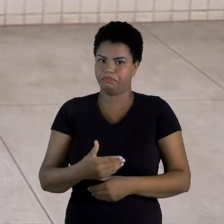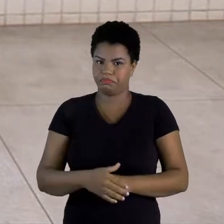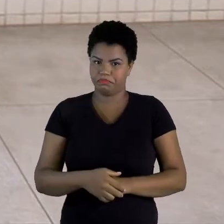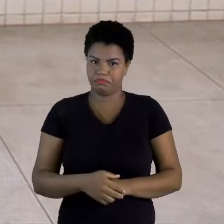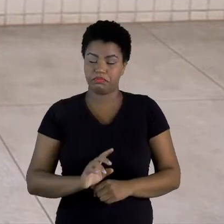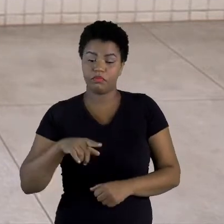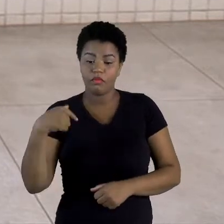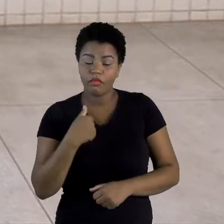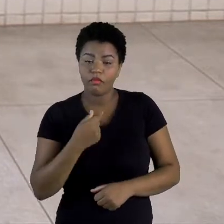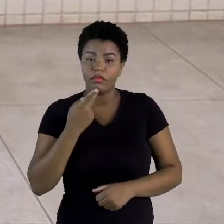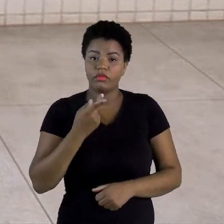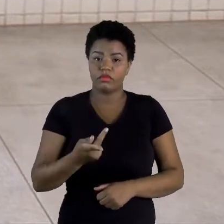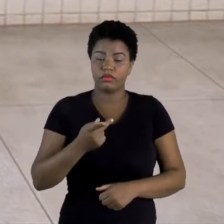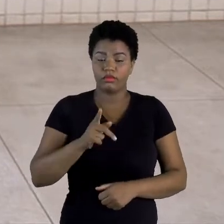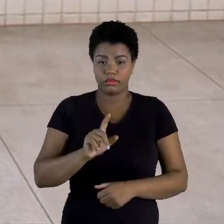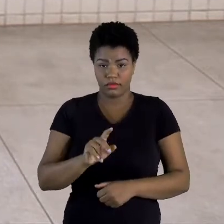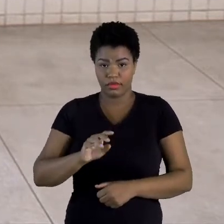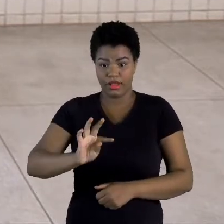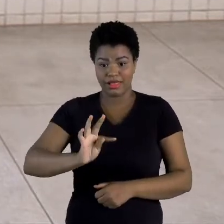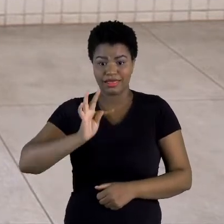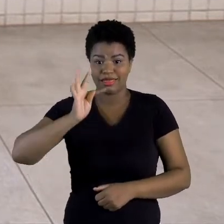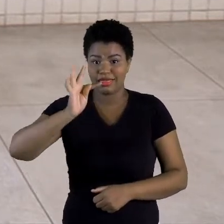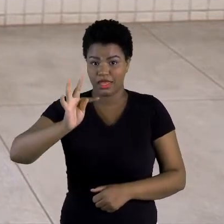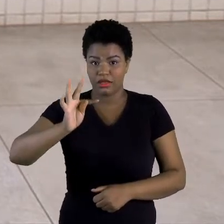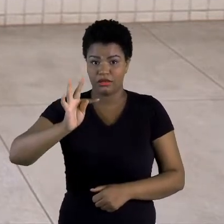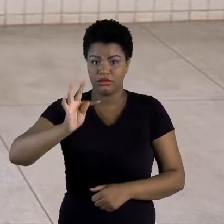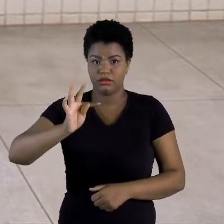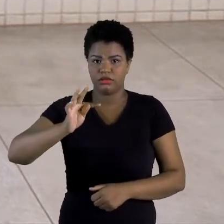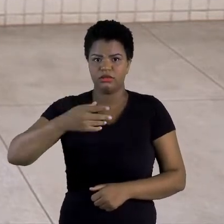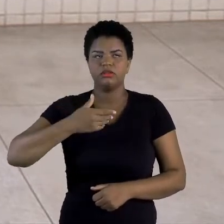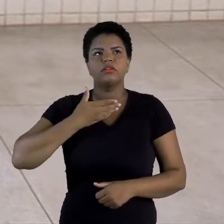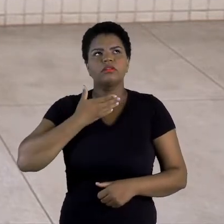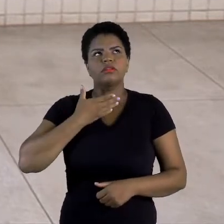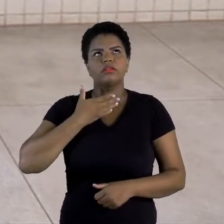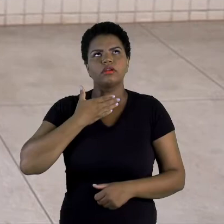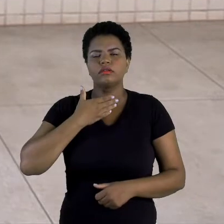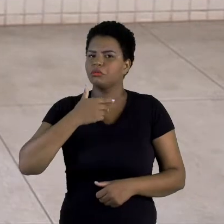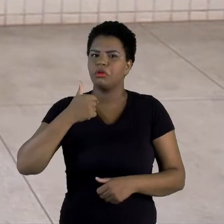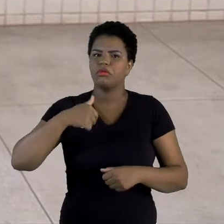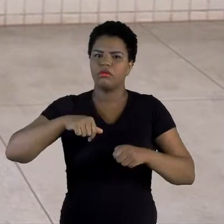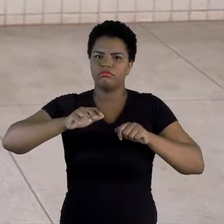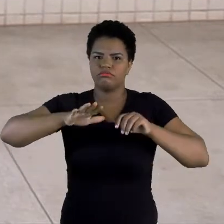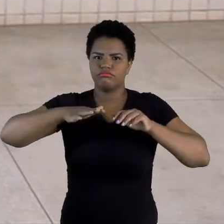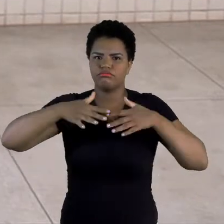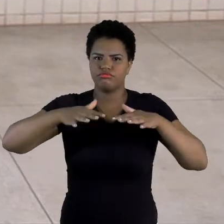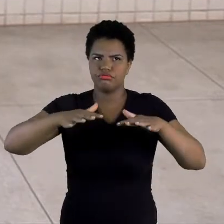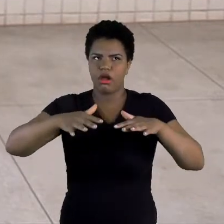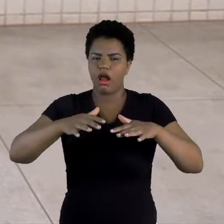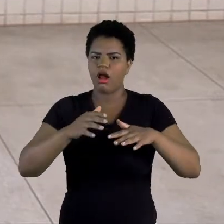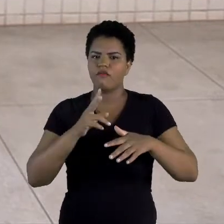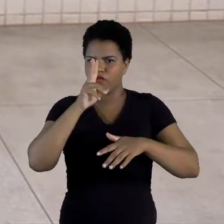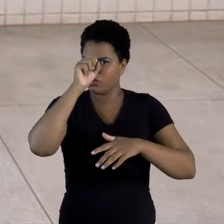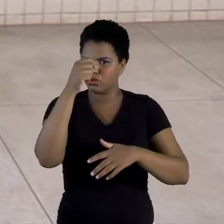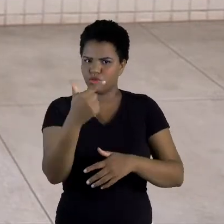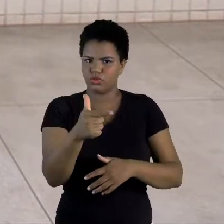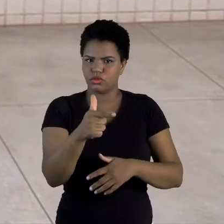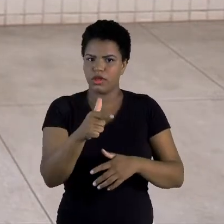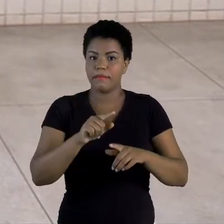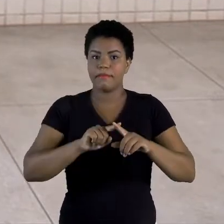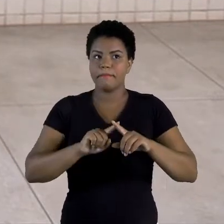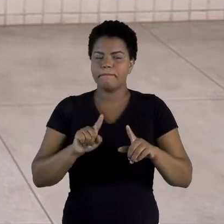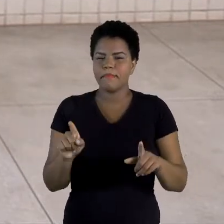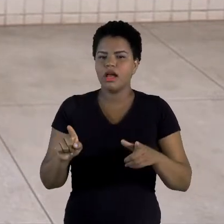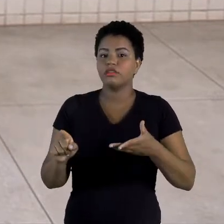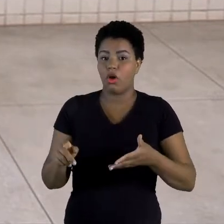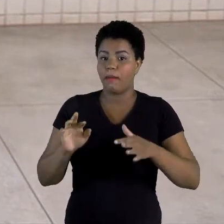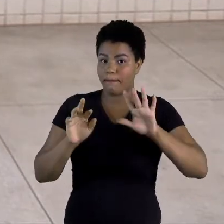nós pronunciamos, ela não tem uma vibração forte. Agora pronuncia comigo a letra D, mas com a mãozinha